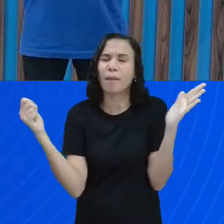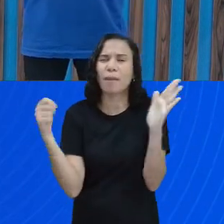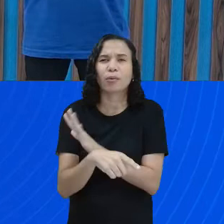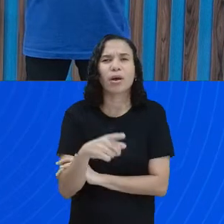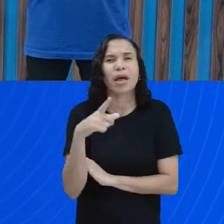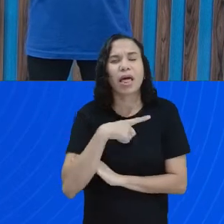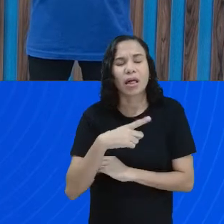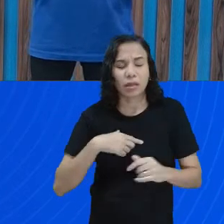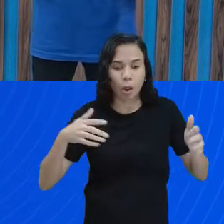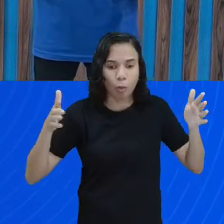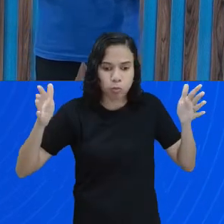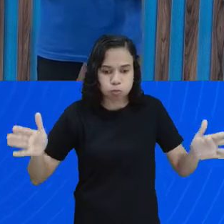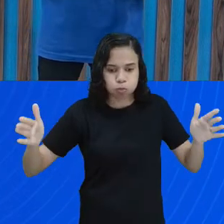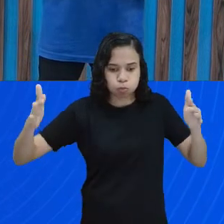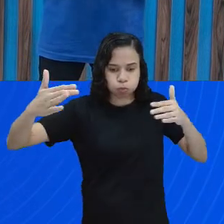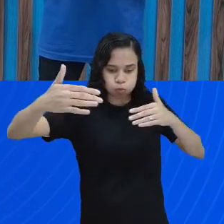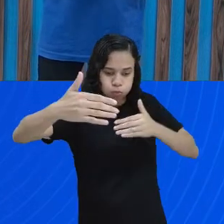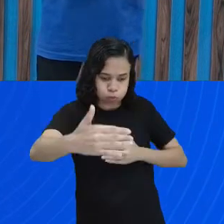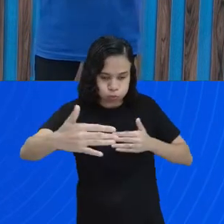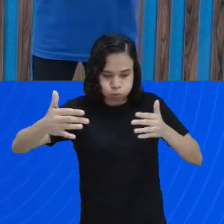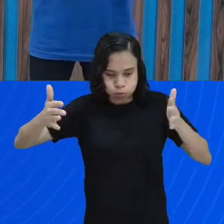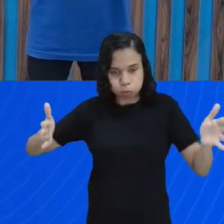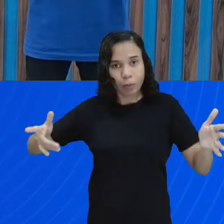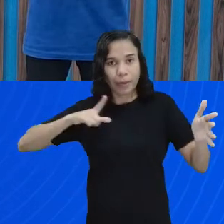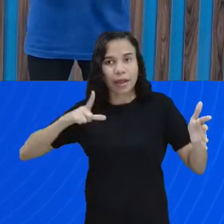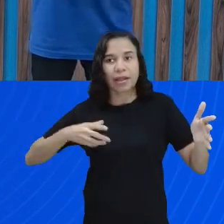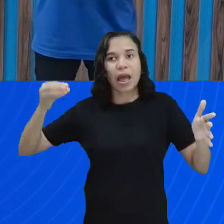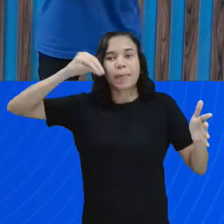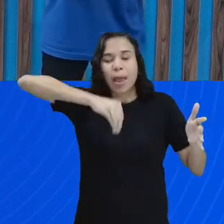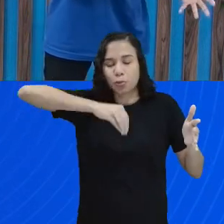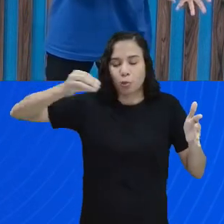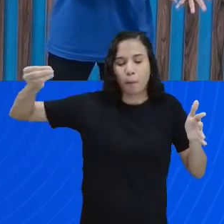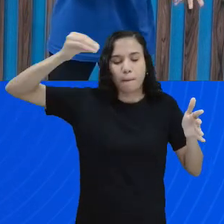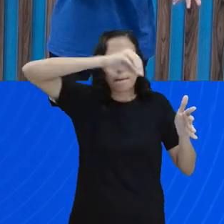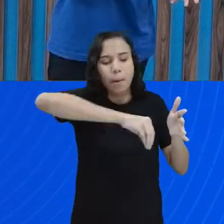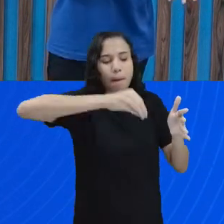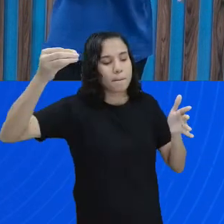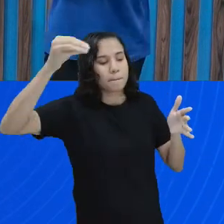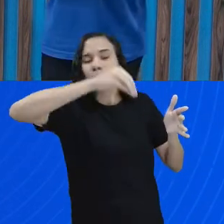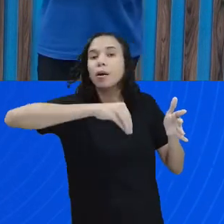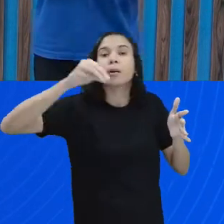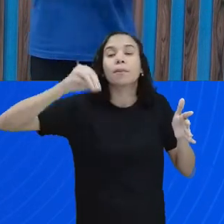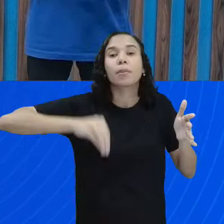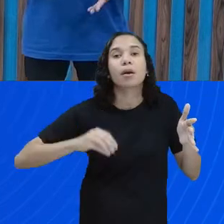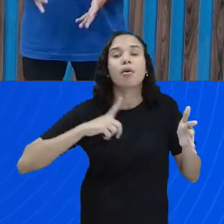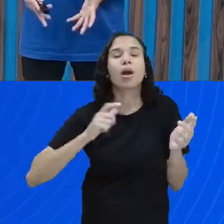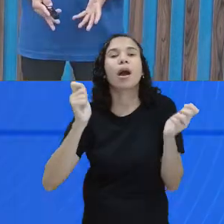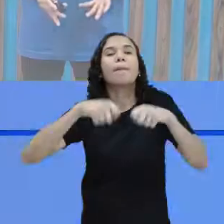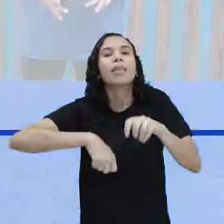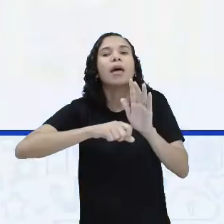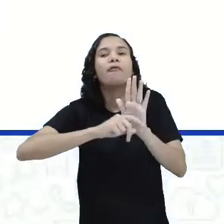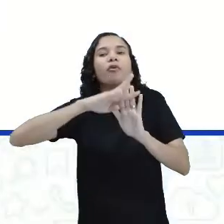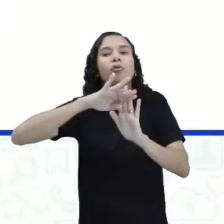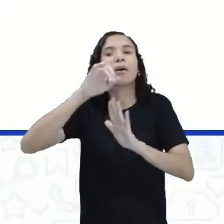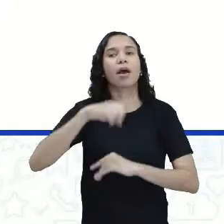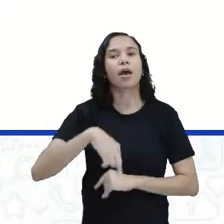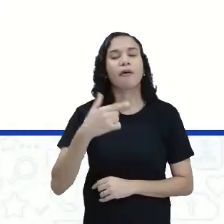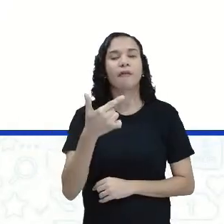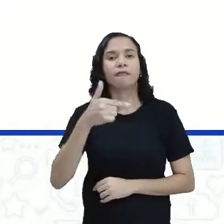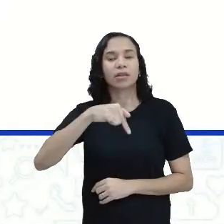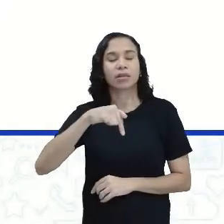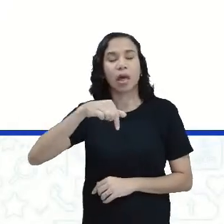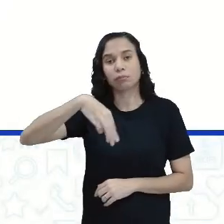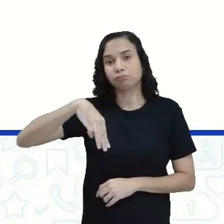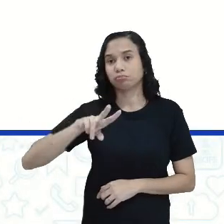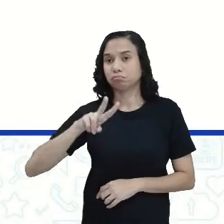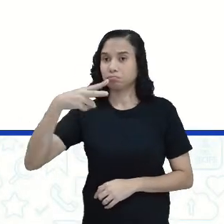tenho um cubo grandão, cubo maior, e eu quero colocar vários cubinhos pequenos lá dentro. E aí a capacidade desse cubo maior é 27 metros cúbicos,